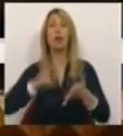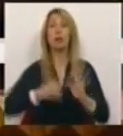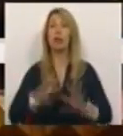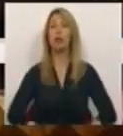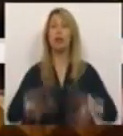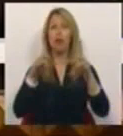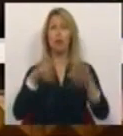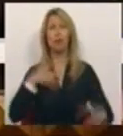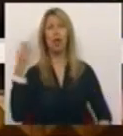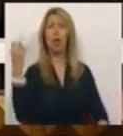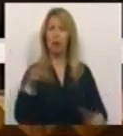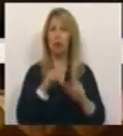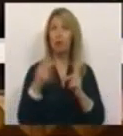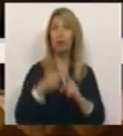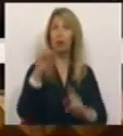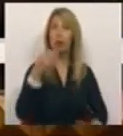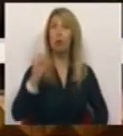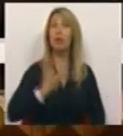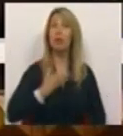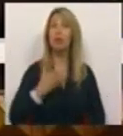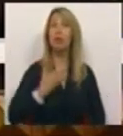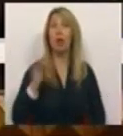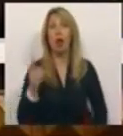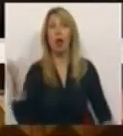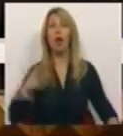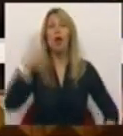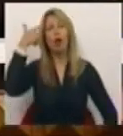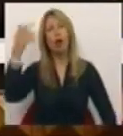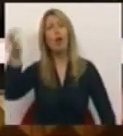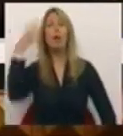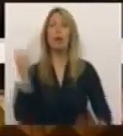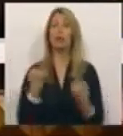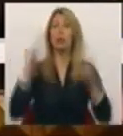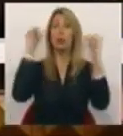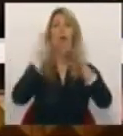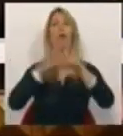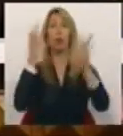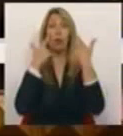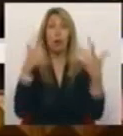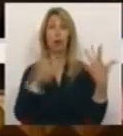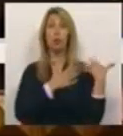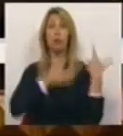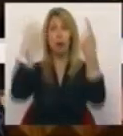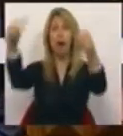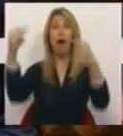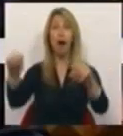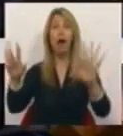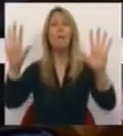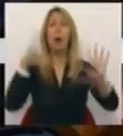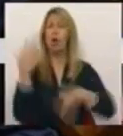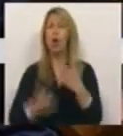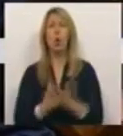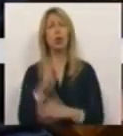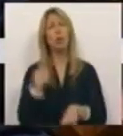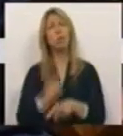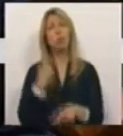que seja essa a perspectiva do PSD e do CDS. Compreendemos a irritação pelo peso das responsabilidades que têm às costas, mas continuam